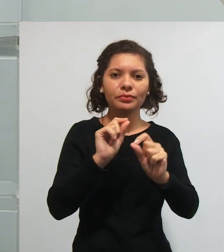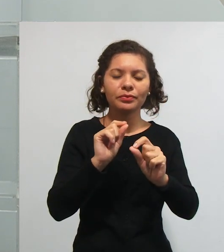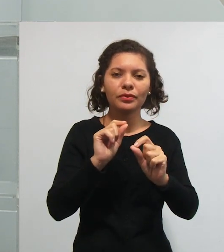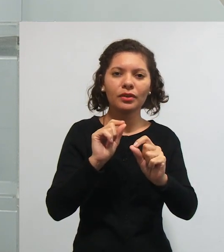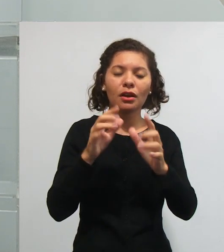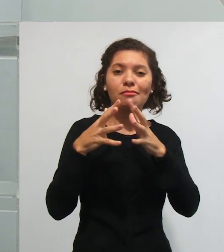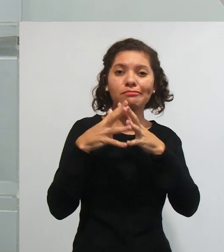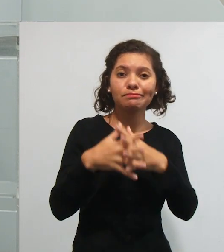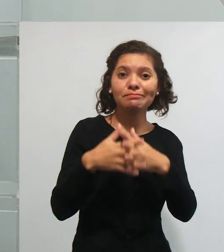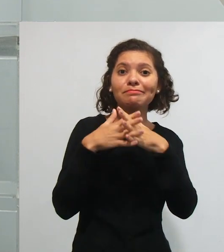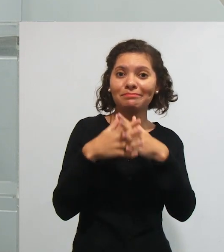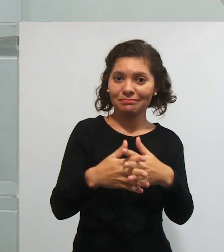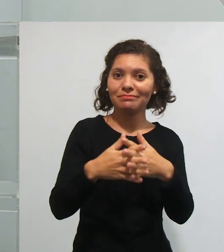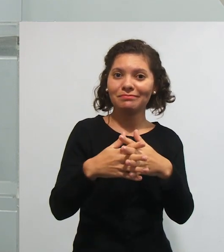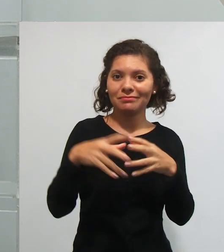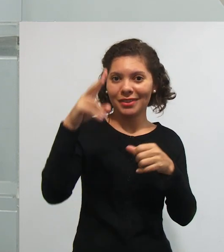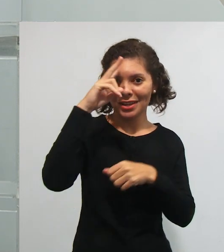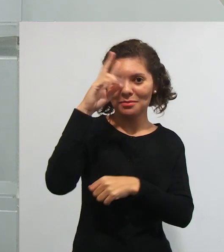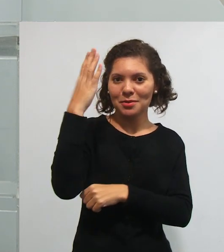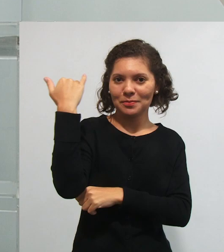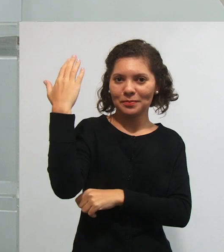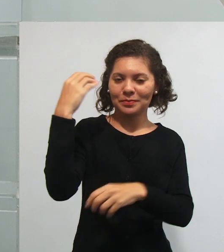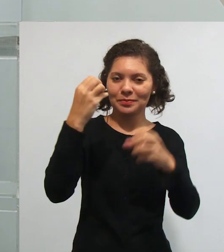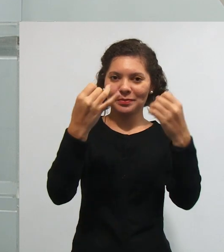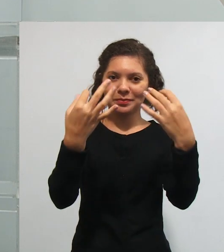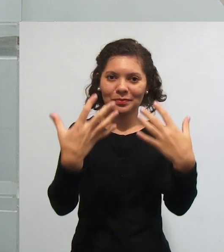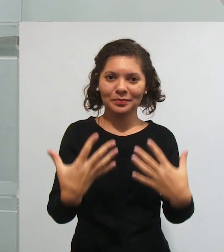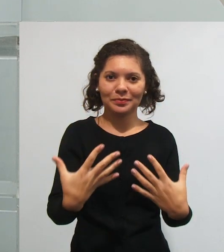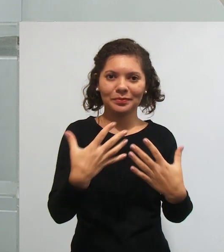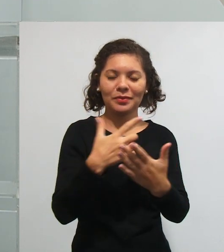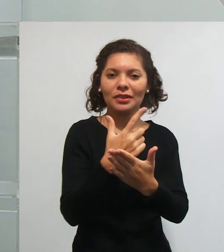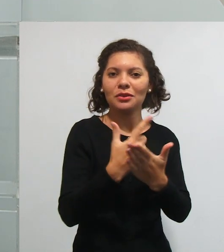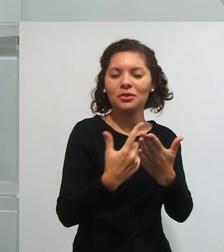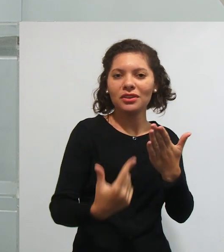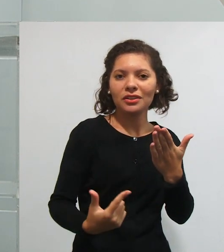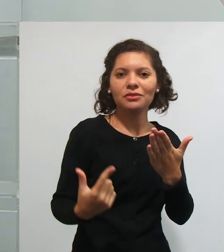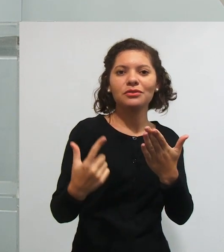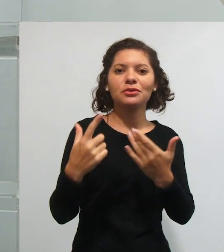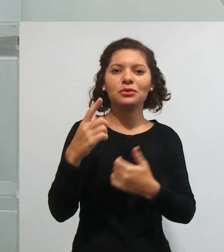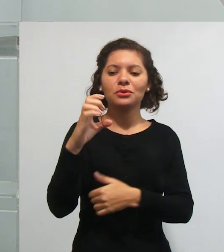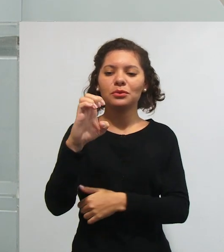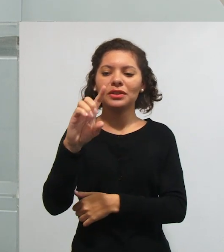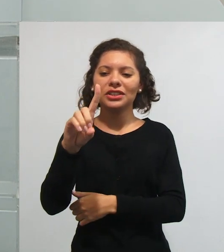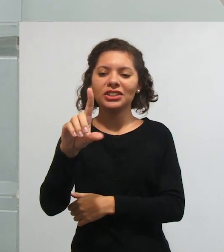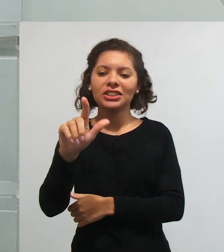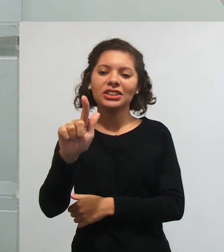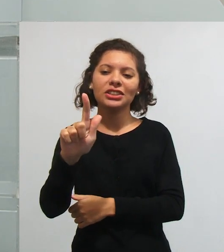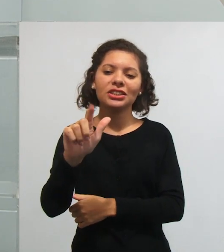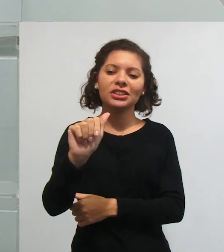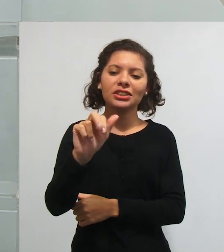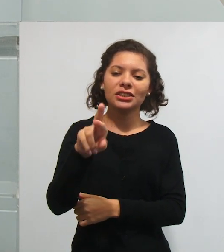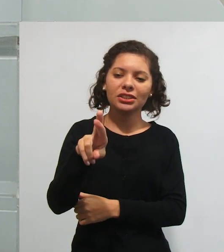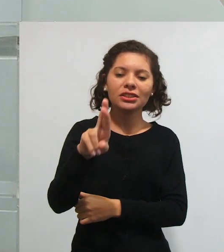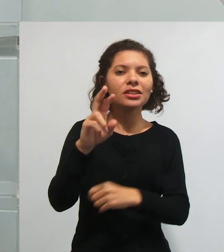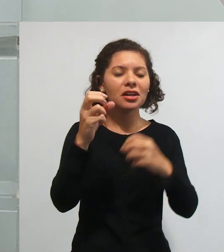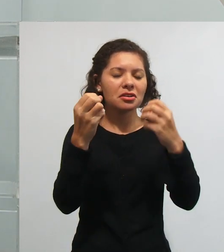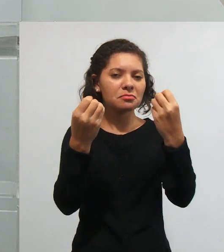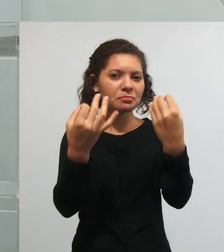do Morin, do pensamento complexo, inclusive tem vários tomos, vai trazer